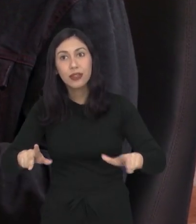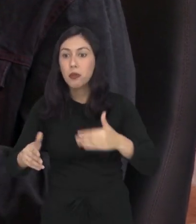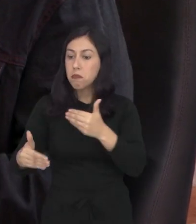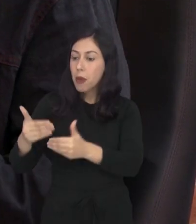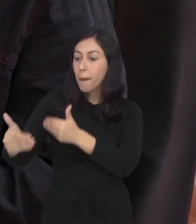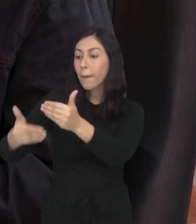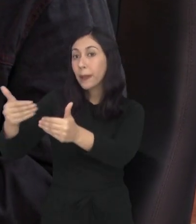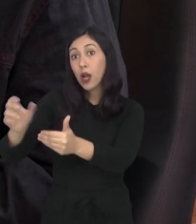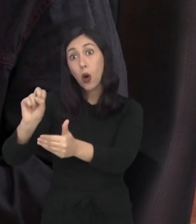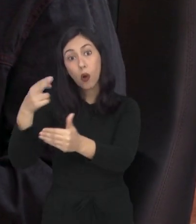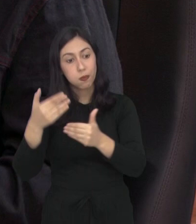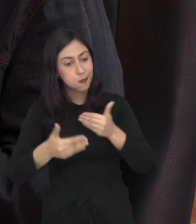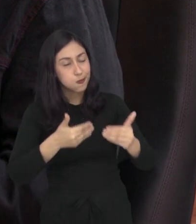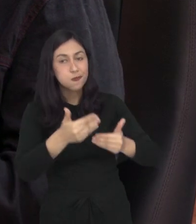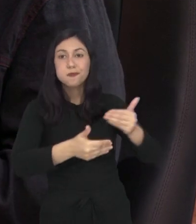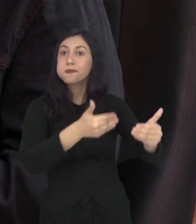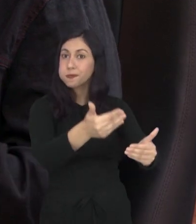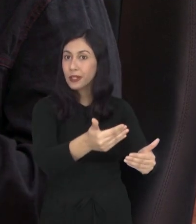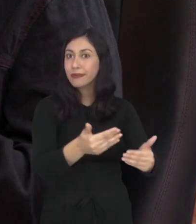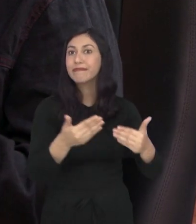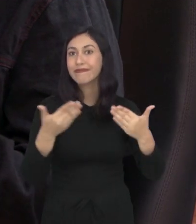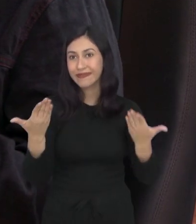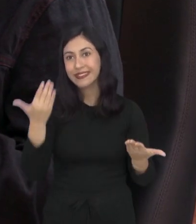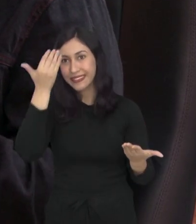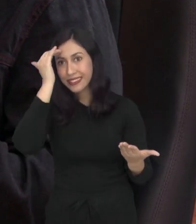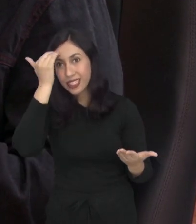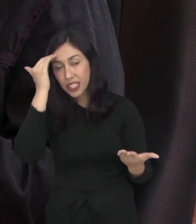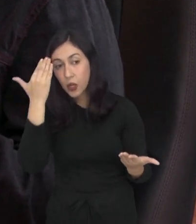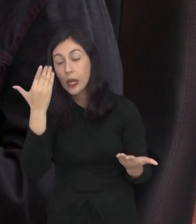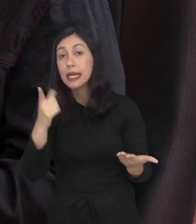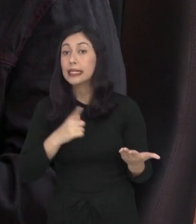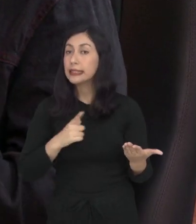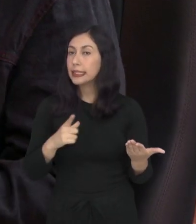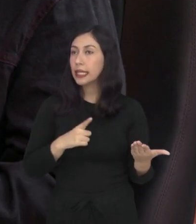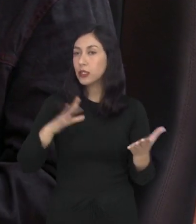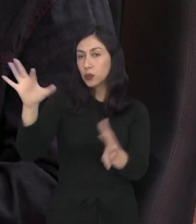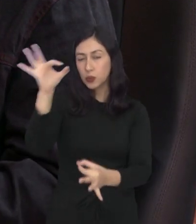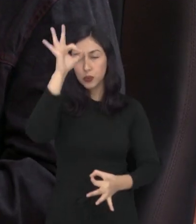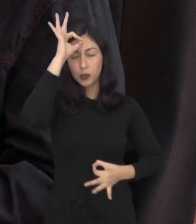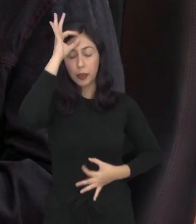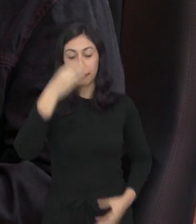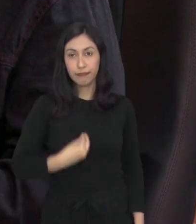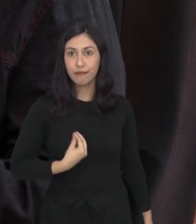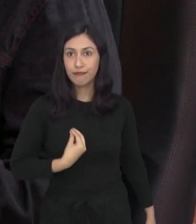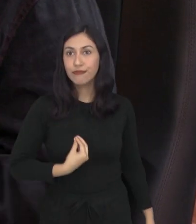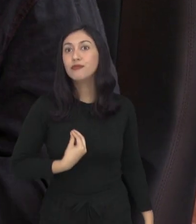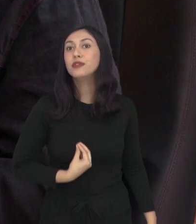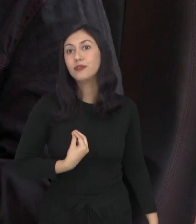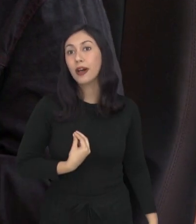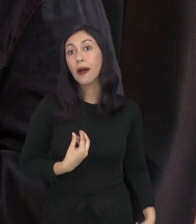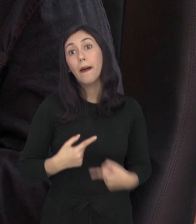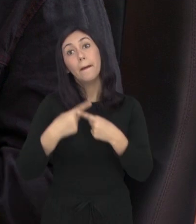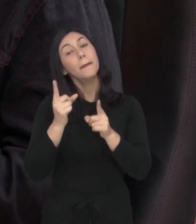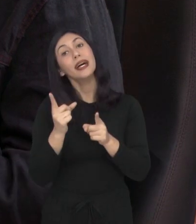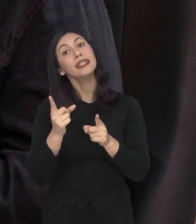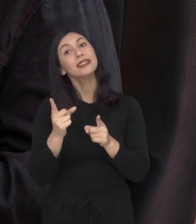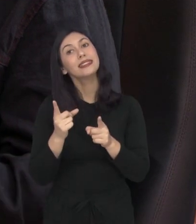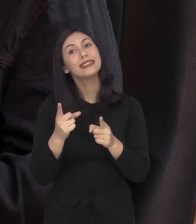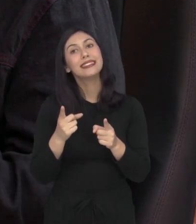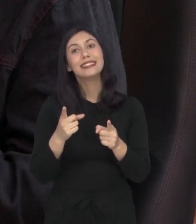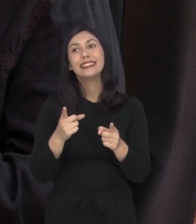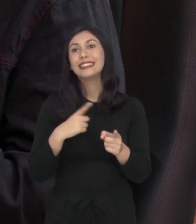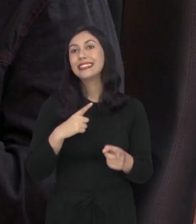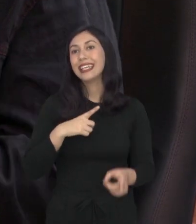história vai seguindo, entendeu? Então a ideia do RPG é basicamente você ter essa interpretação de alguém. A questão é que você vai contar com a sorte